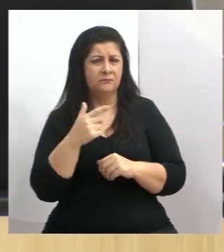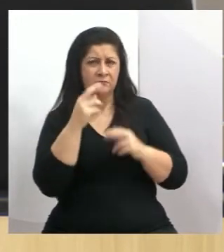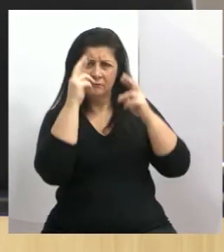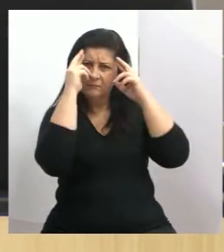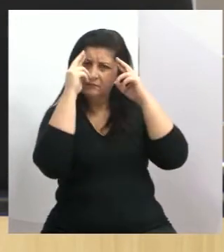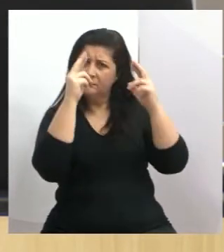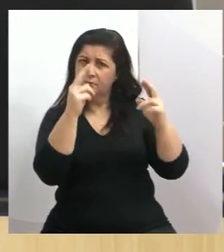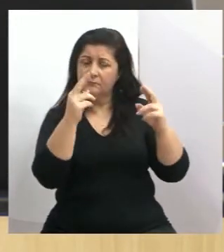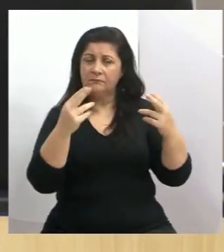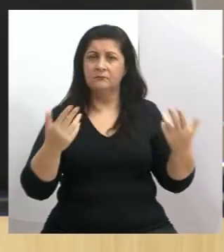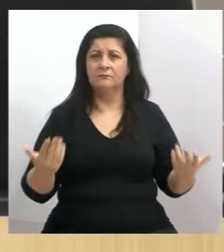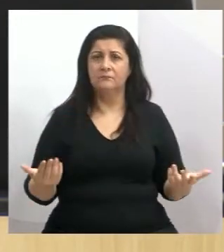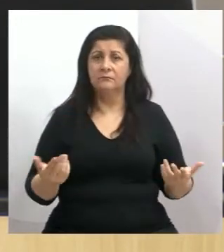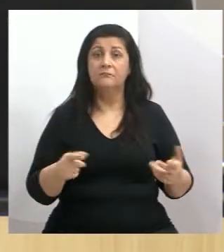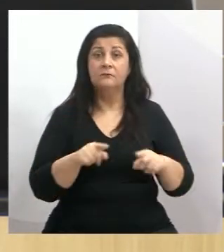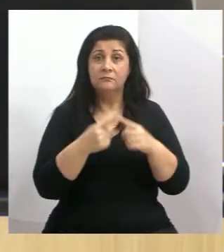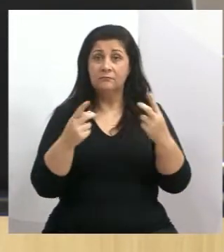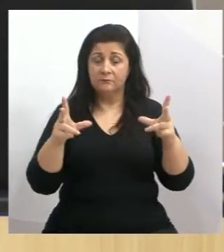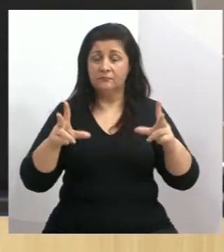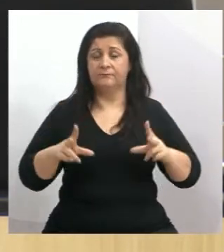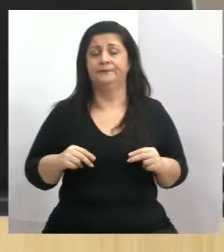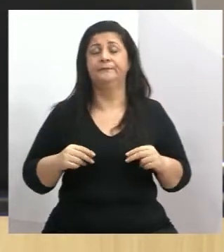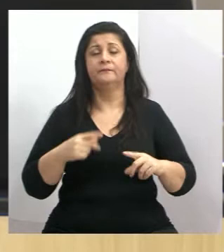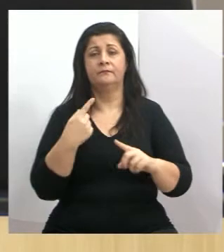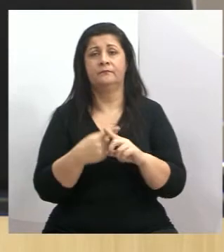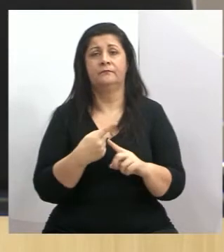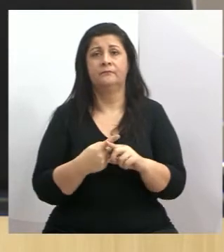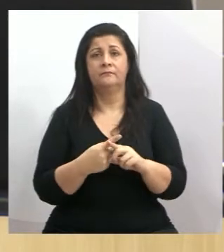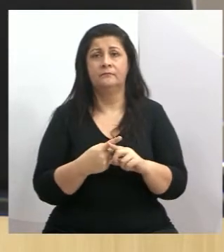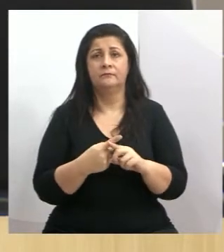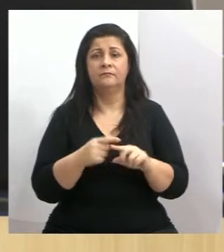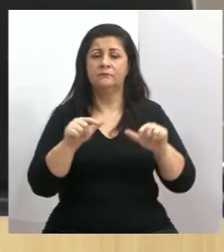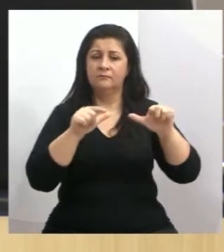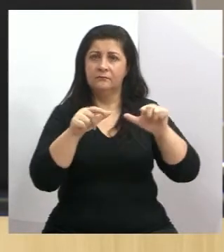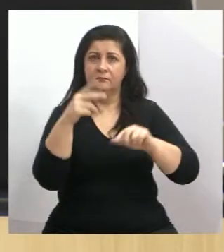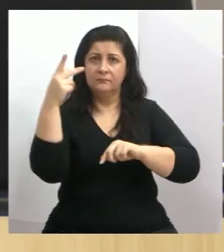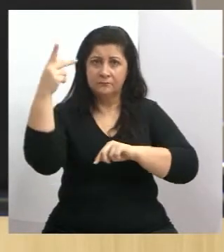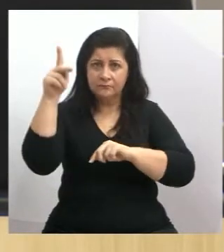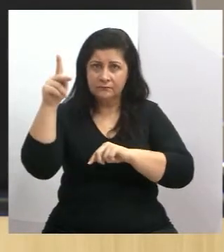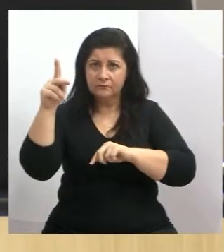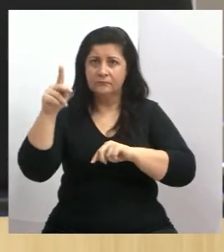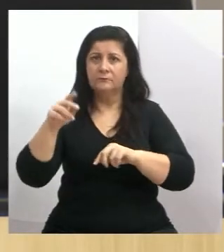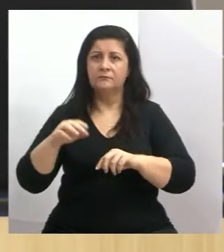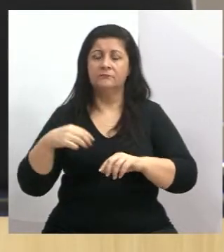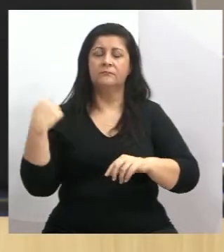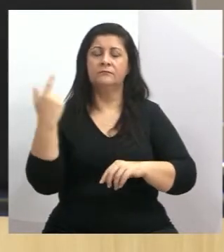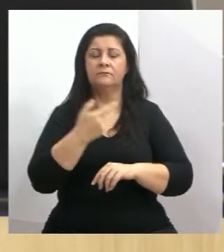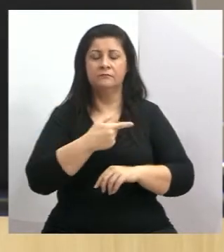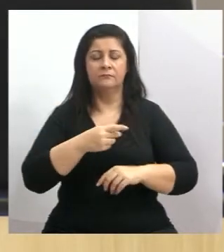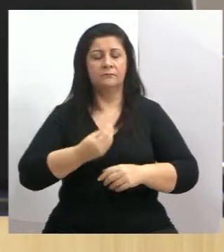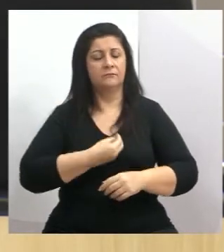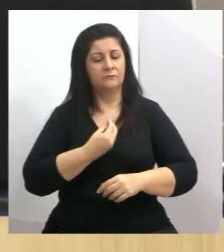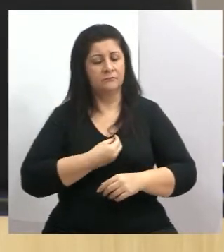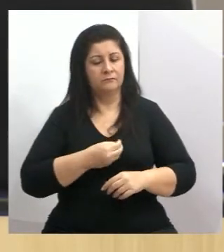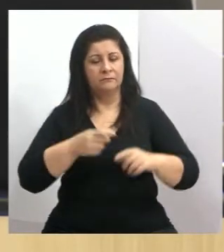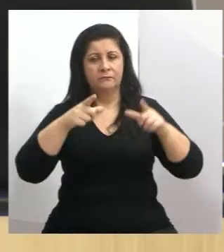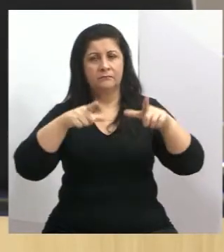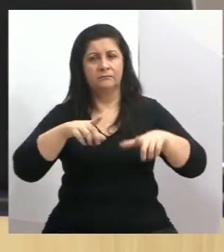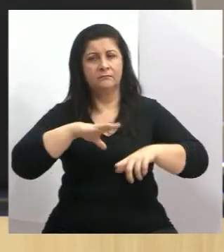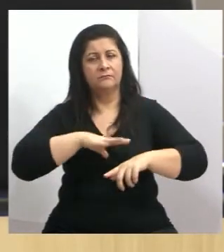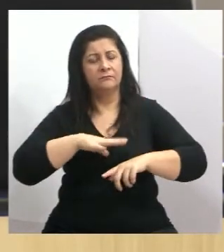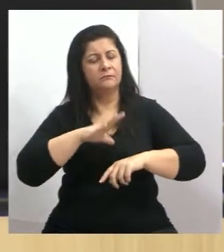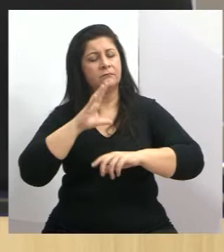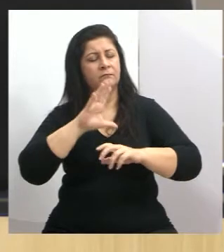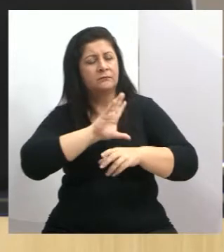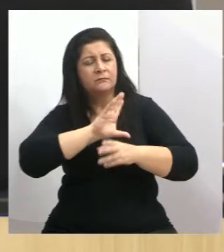respeito e visibilidade que mereçam Pois é graças a esse trabalho aqui a cidadãos podem viver em uma cidade mais limpa